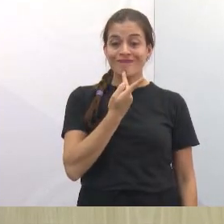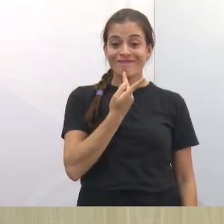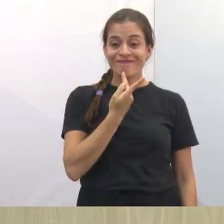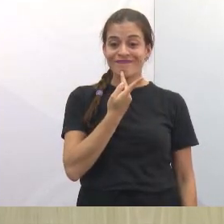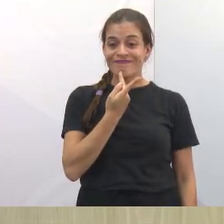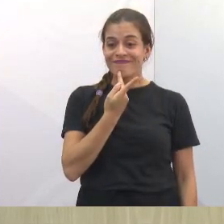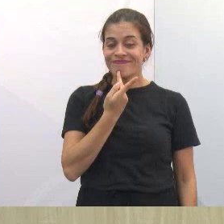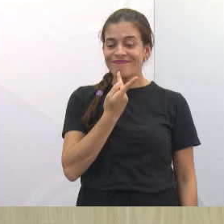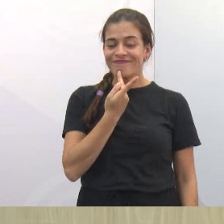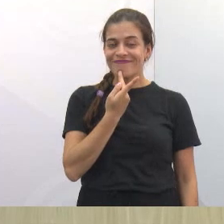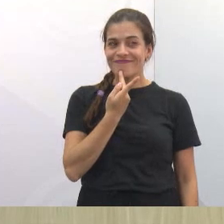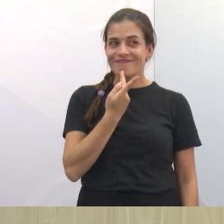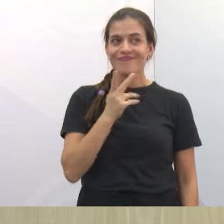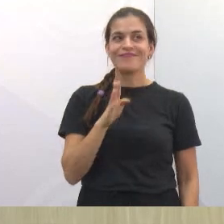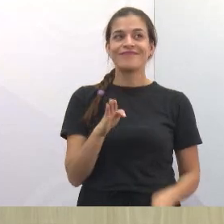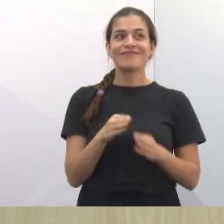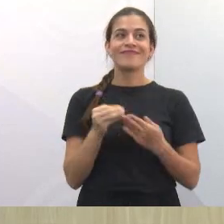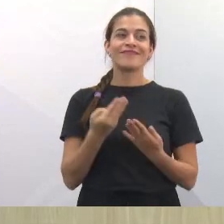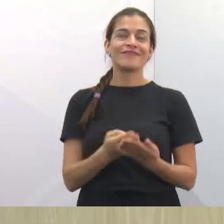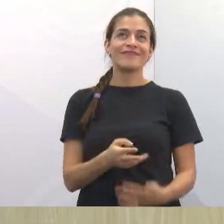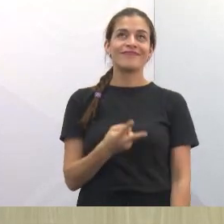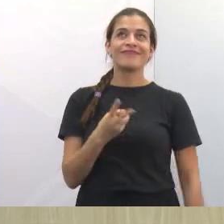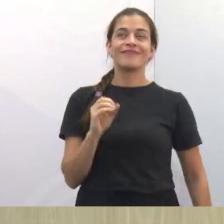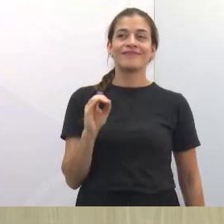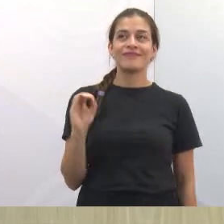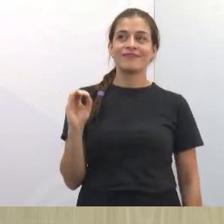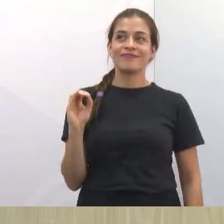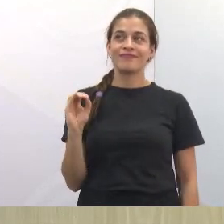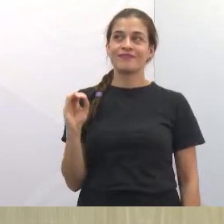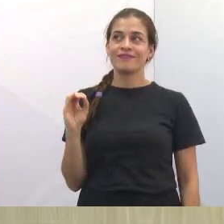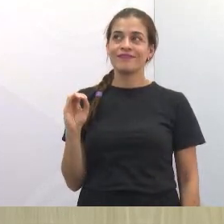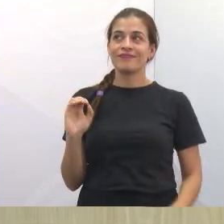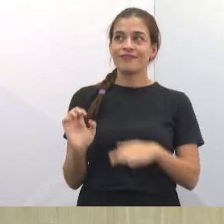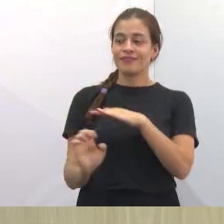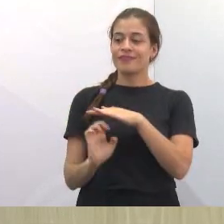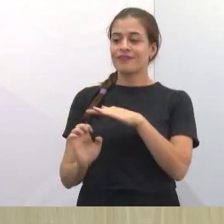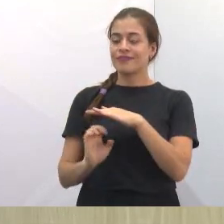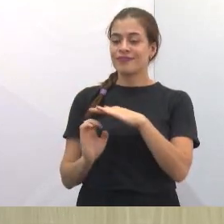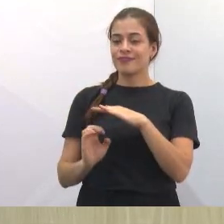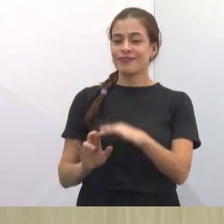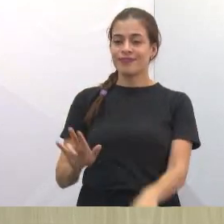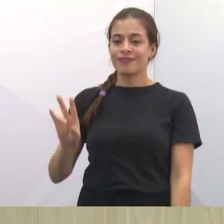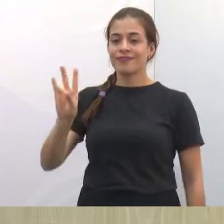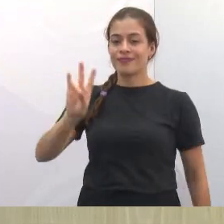Requerimento número 200. A empresa de telefonia Vivo